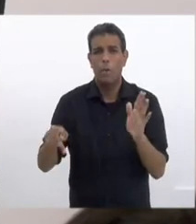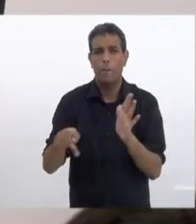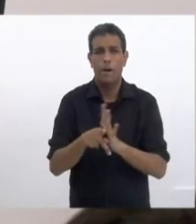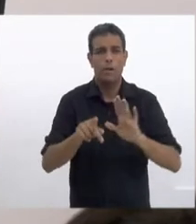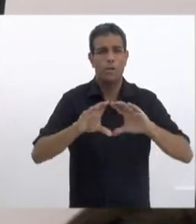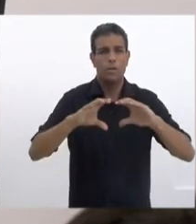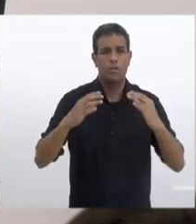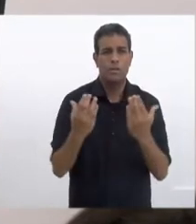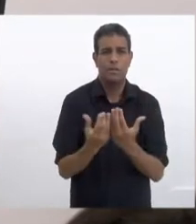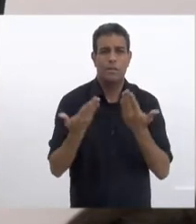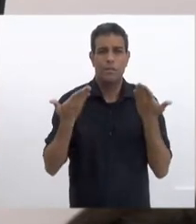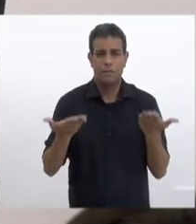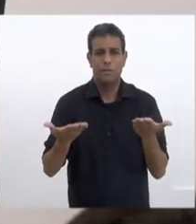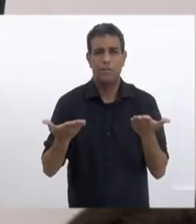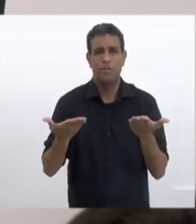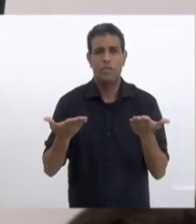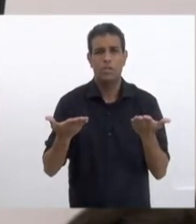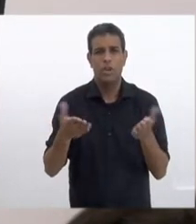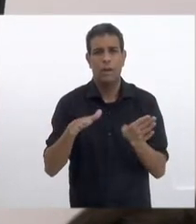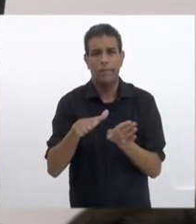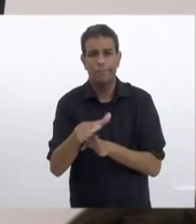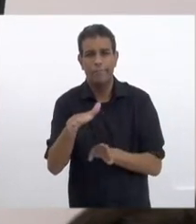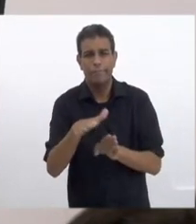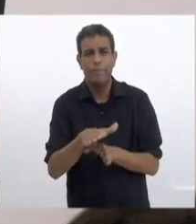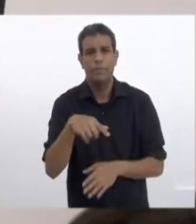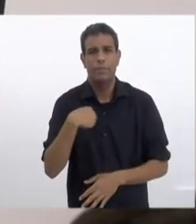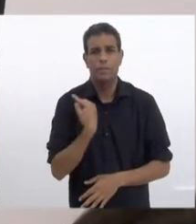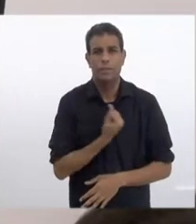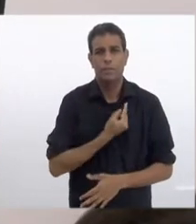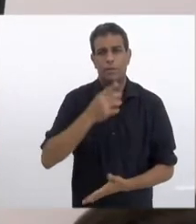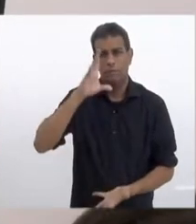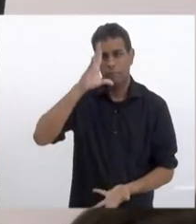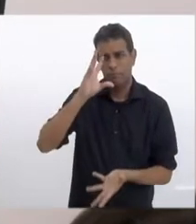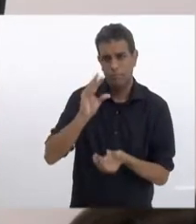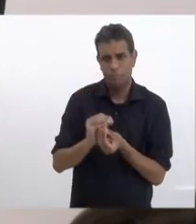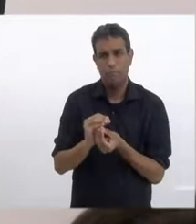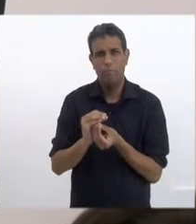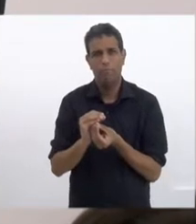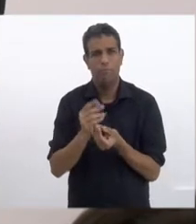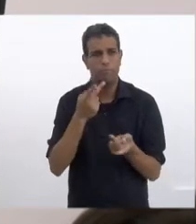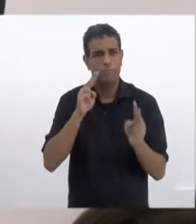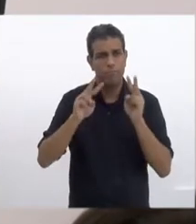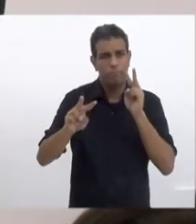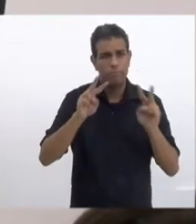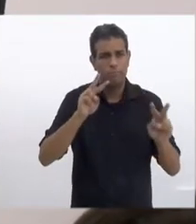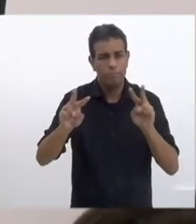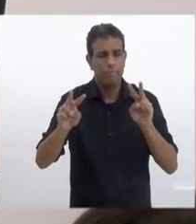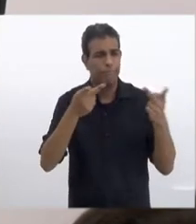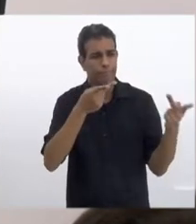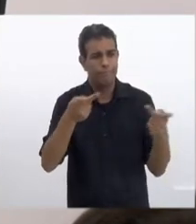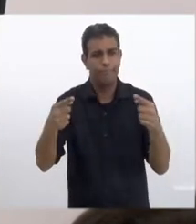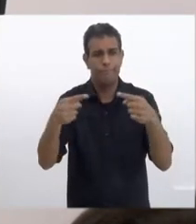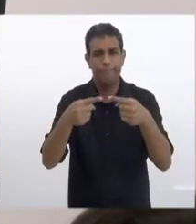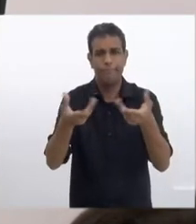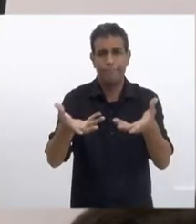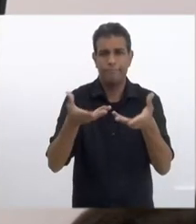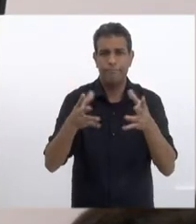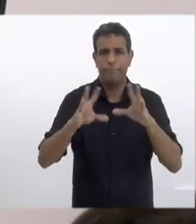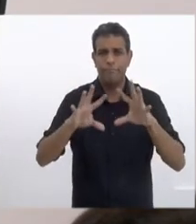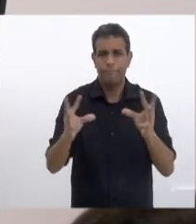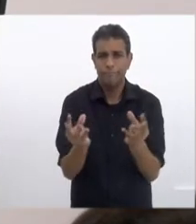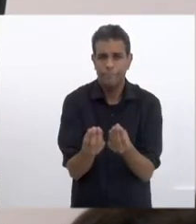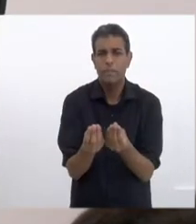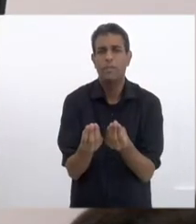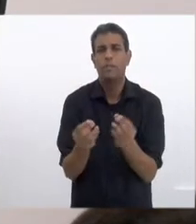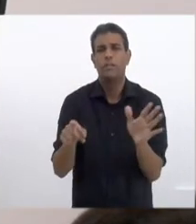a qual nós presidimos. Nós que temos procurado visitar algumas localidades, receber familiares,